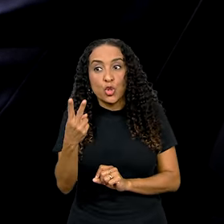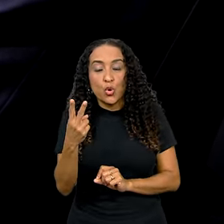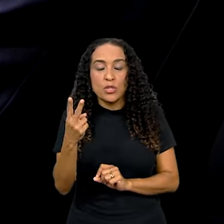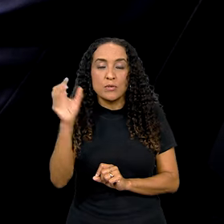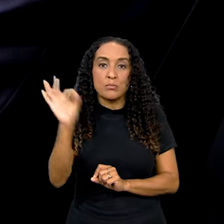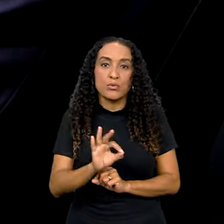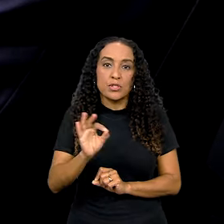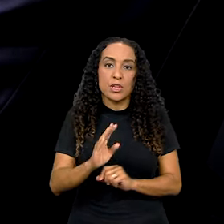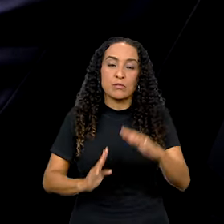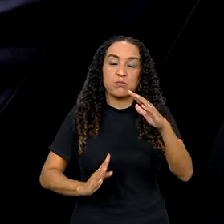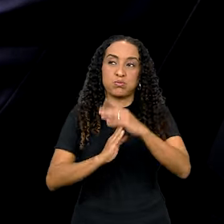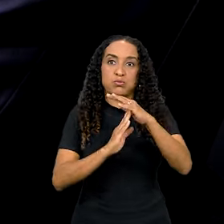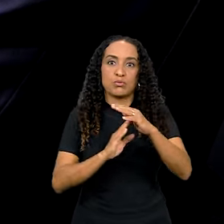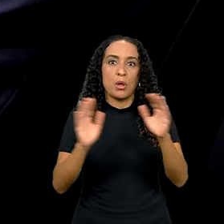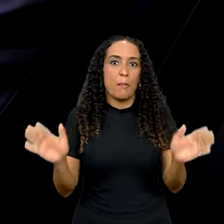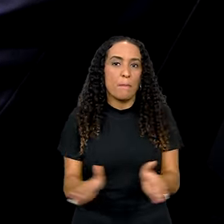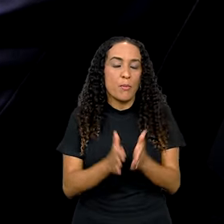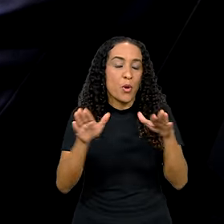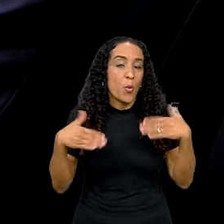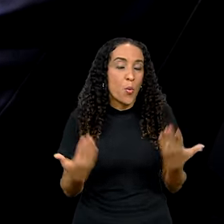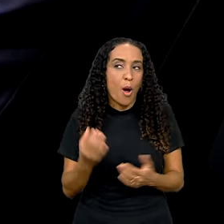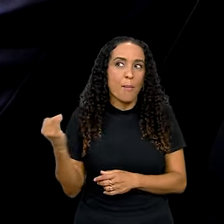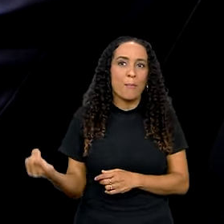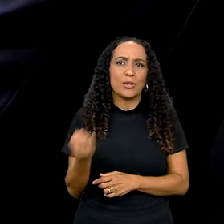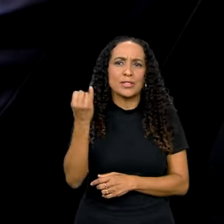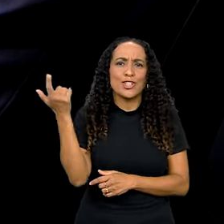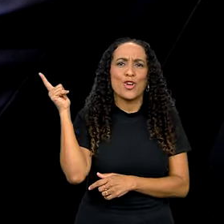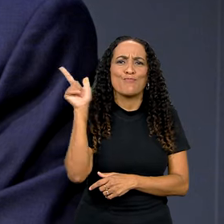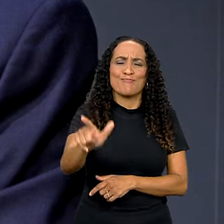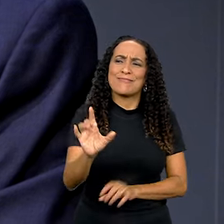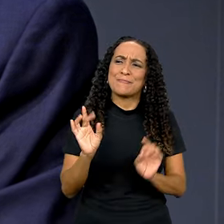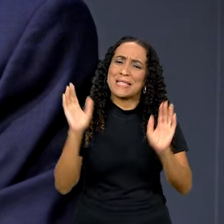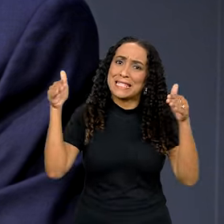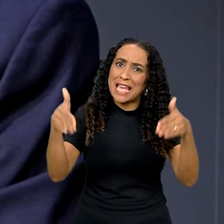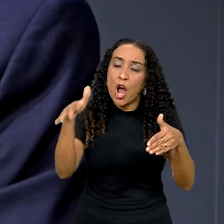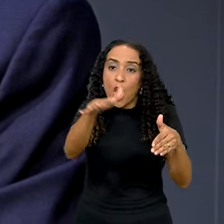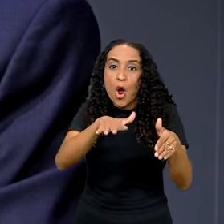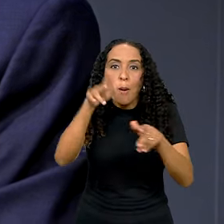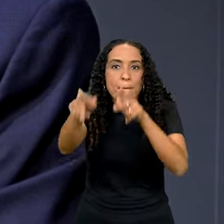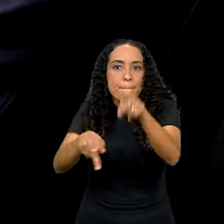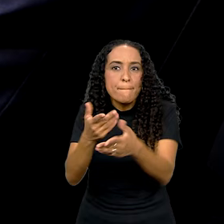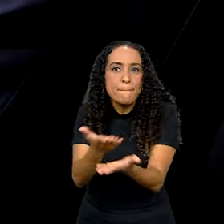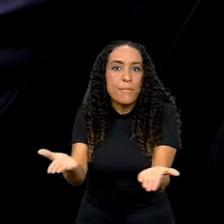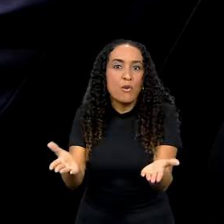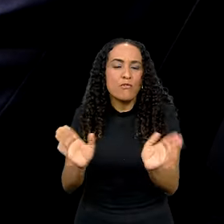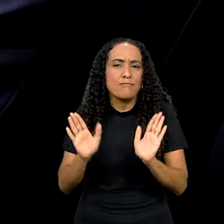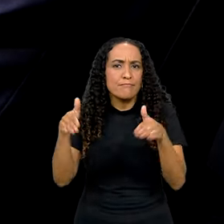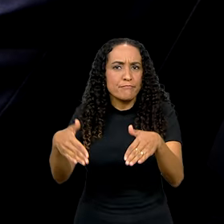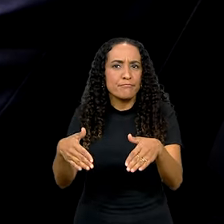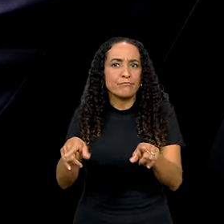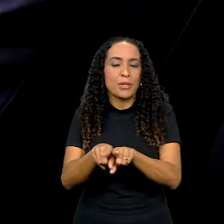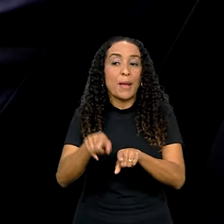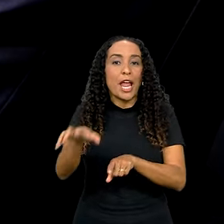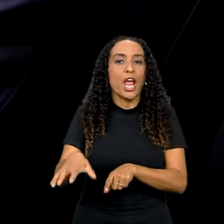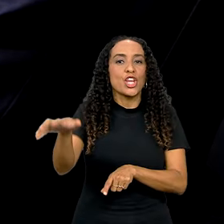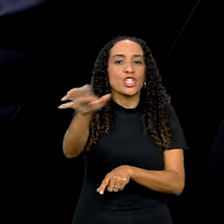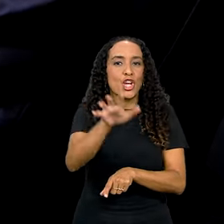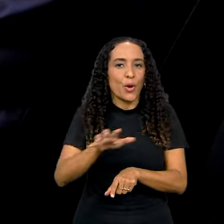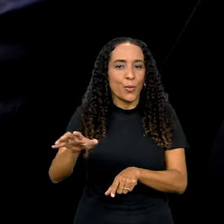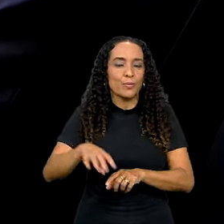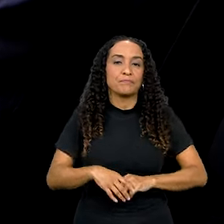extrema pobreza qual a importância de alcançar de forma especial esse público específico E essas